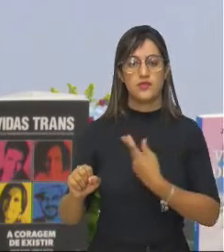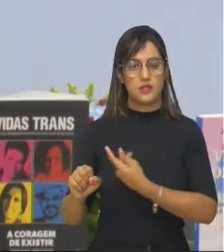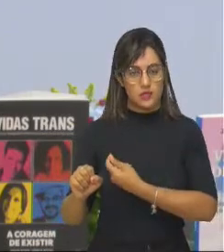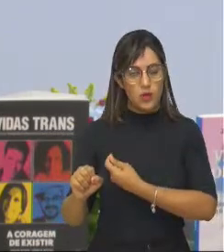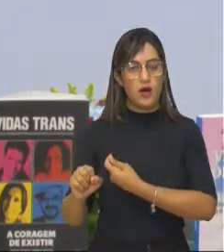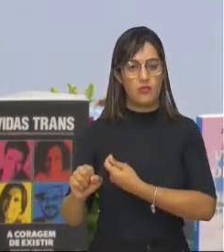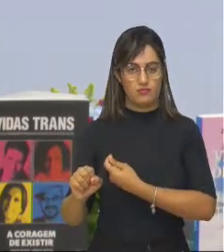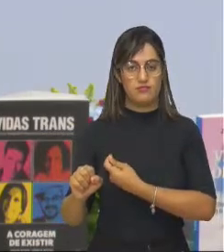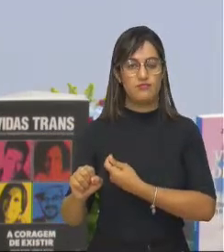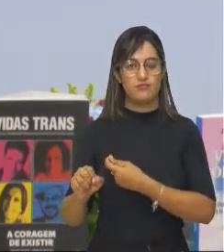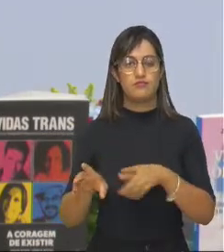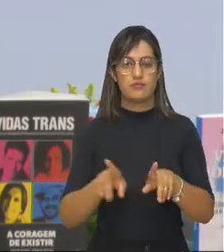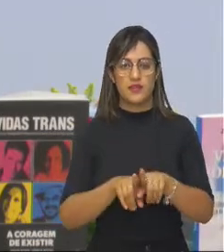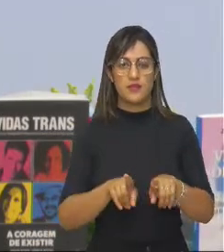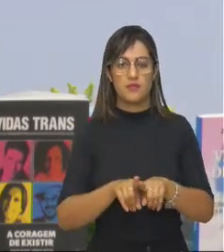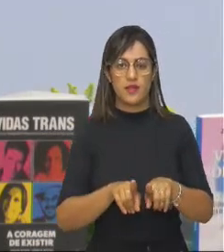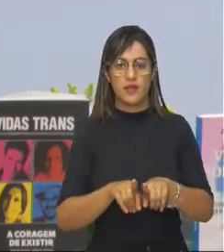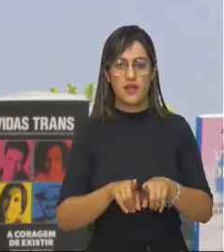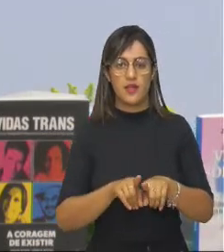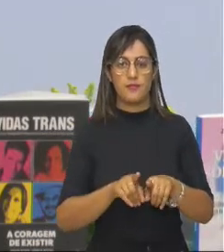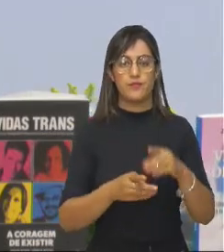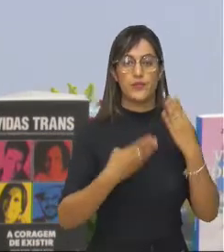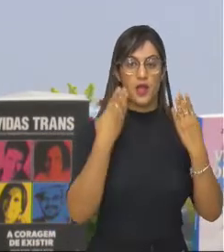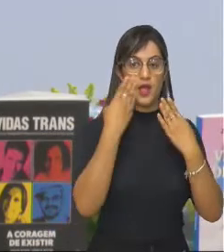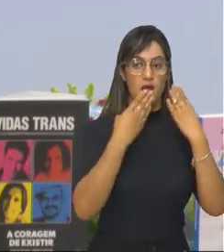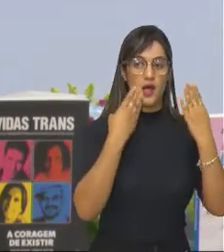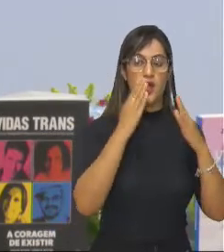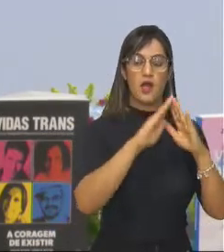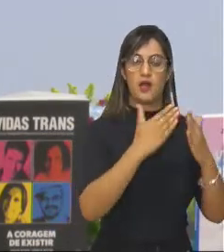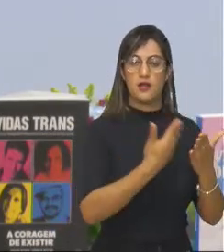Estruturação. E, na disciplina de psicologia escolar, em